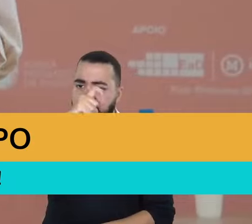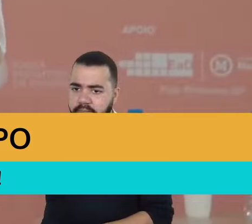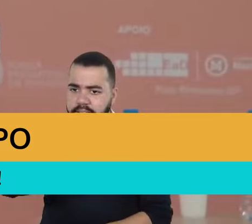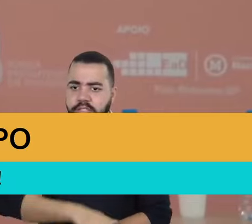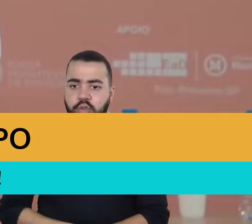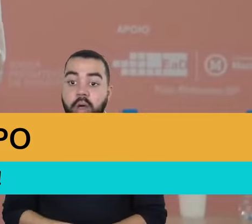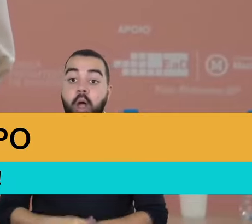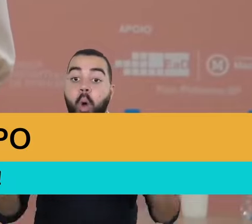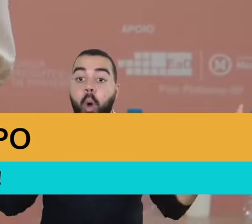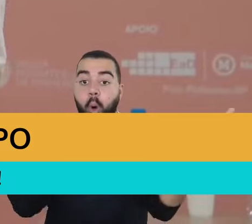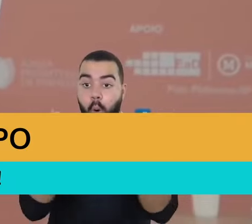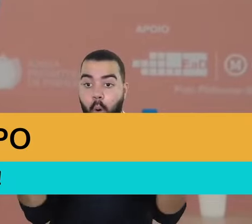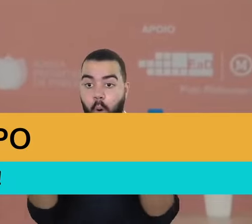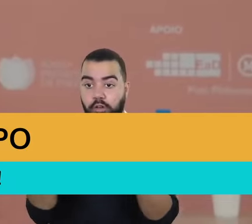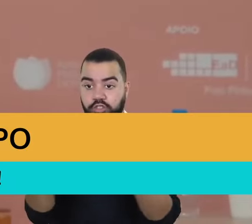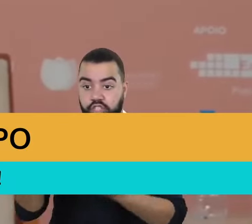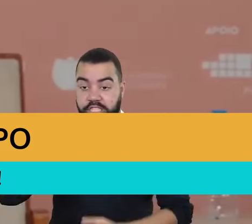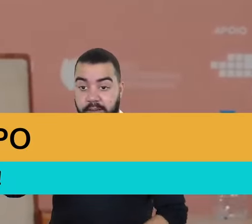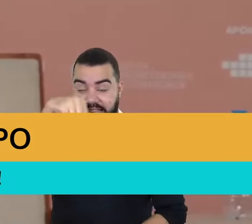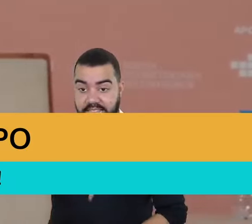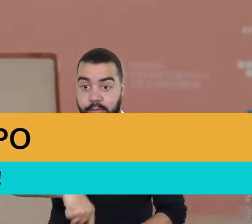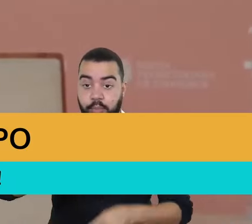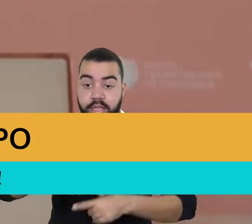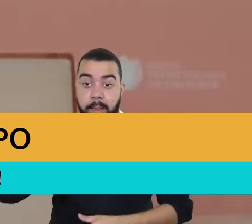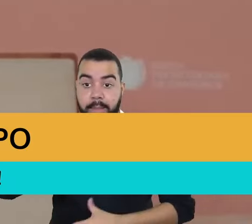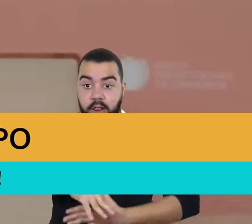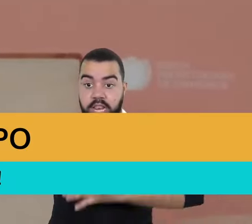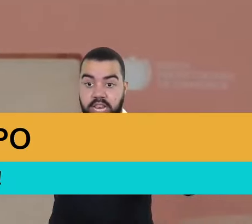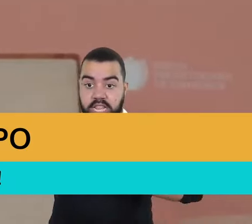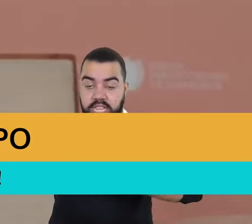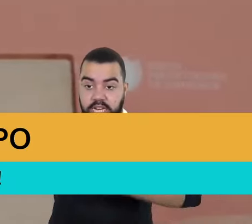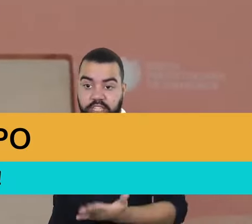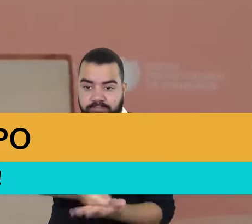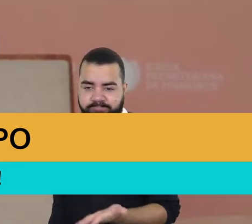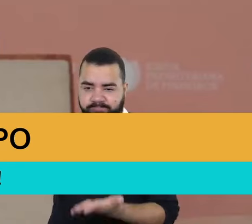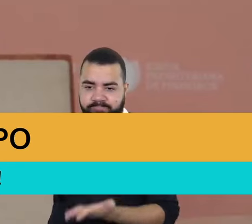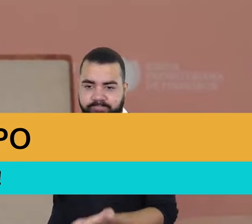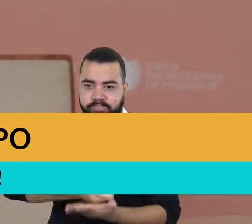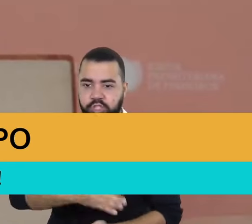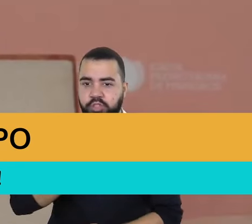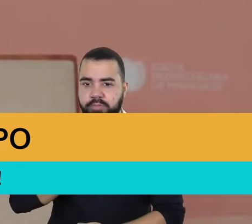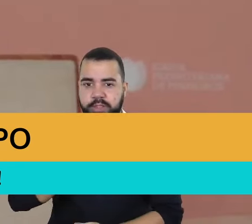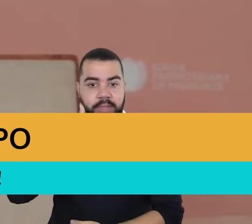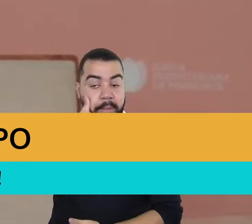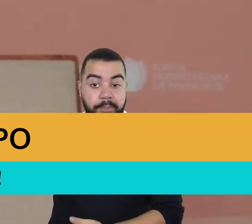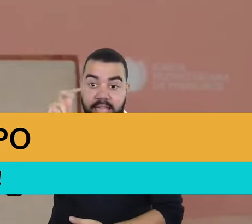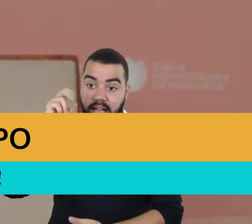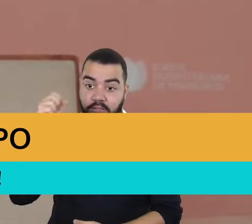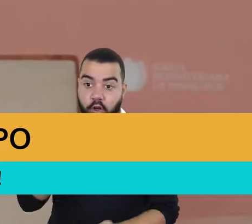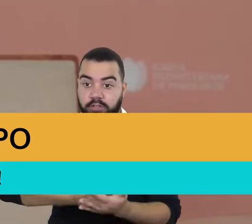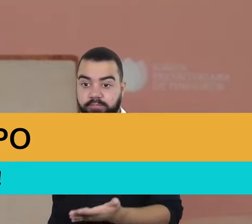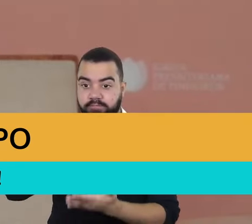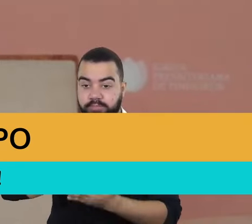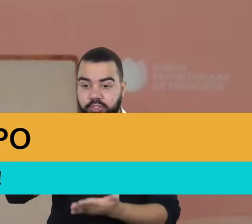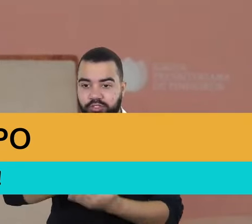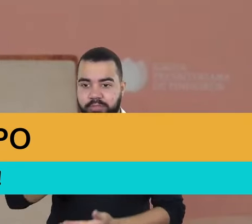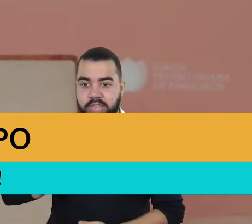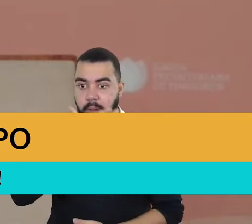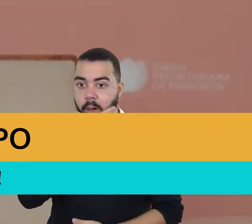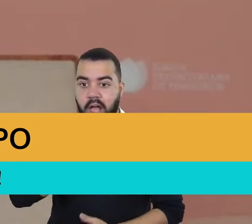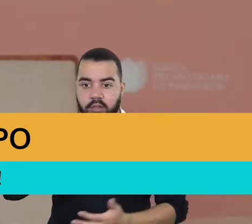eu tô aqui hoje porque eu tive um líder que insistiu em mim. Uma avó que insistiu em mim. Um